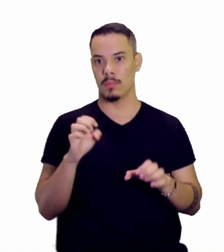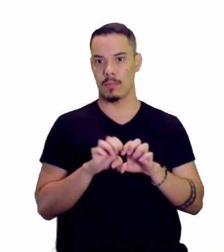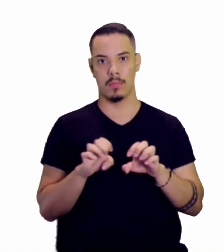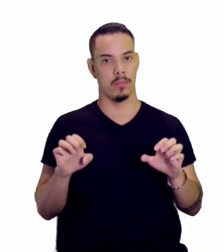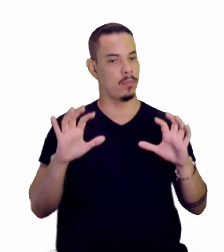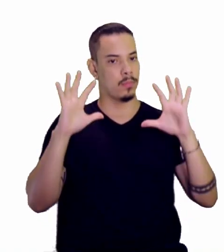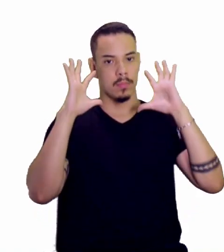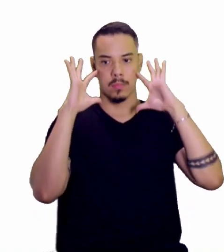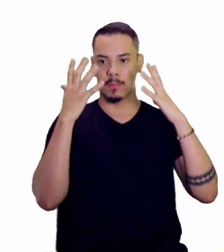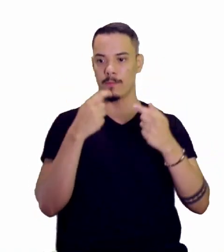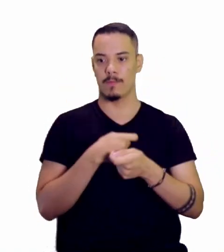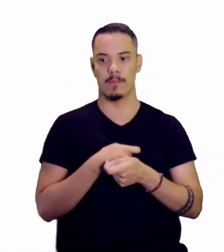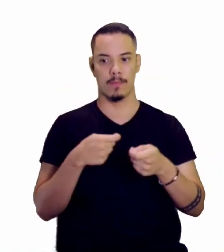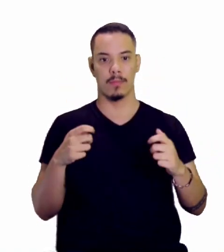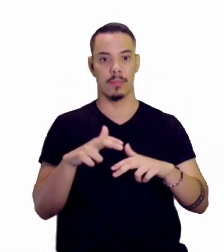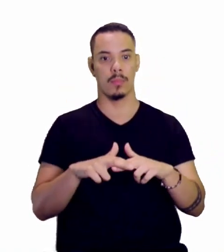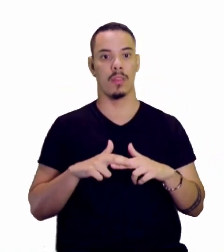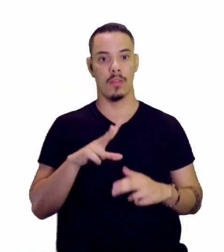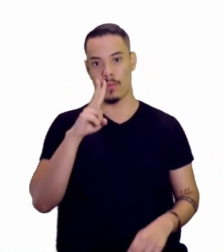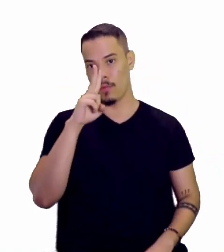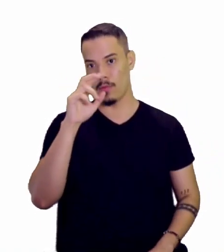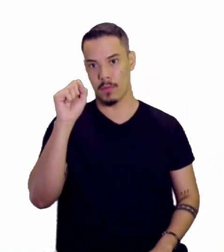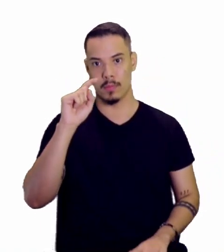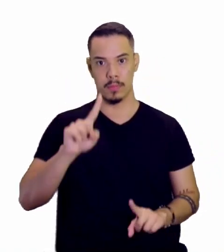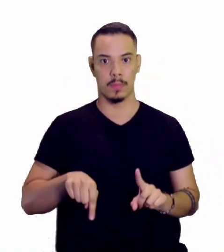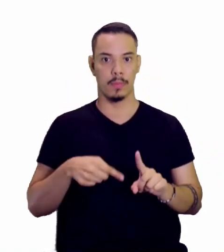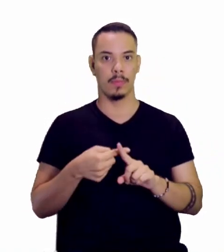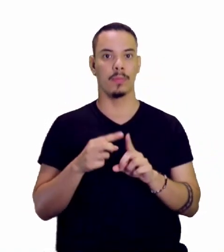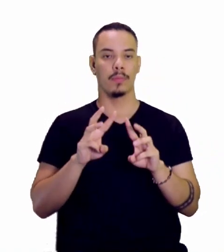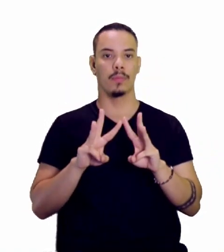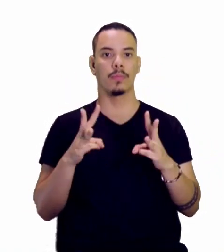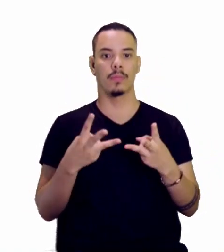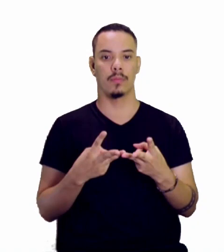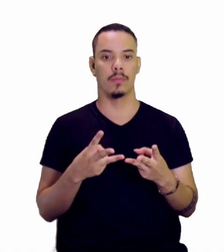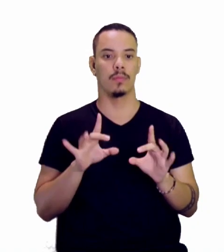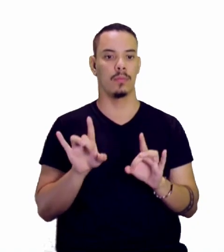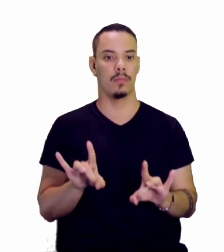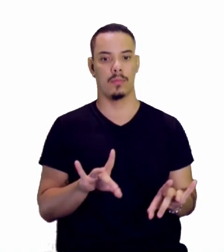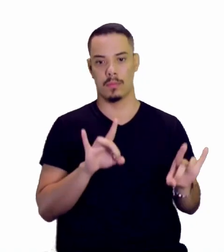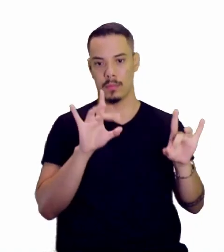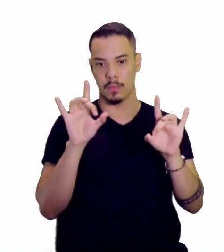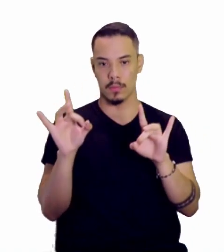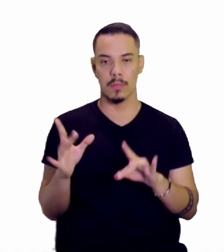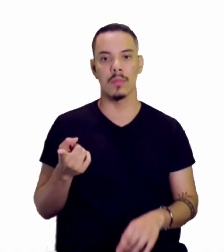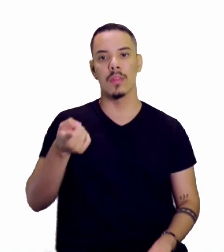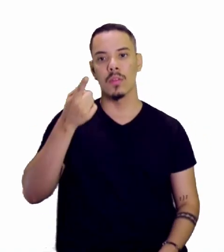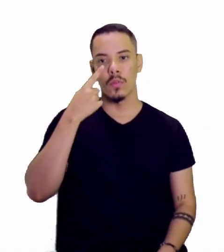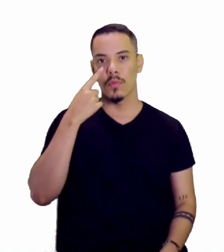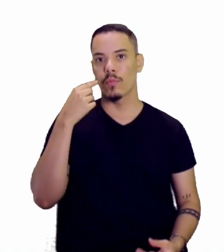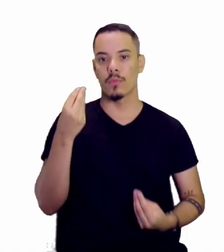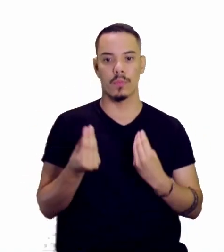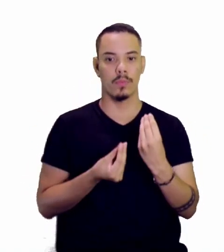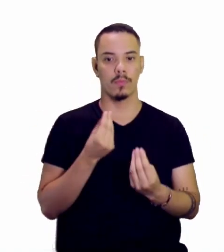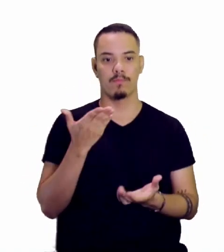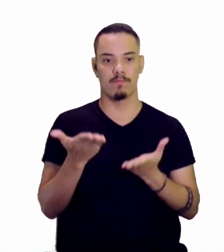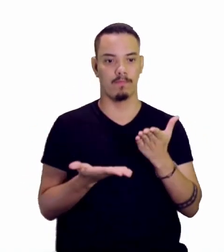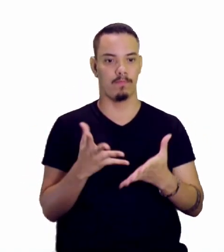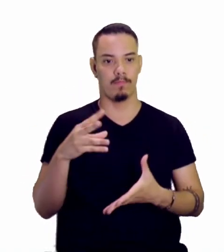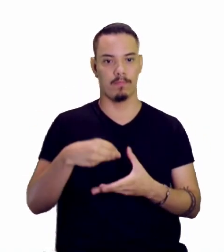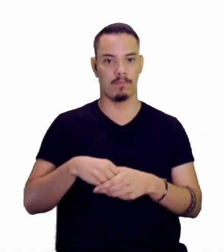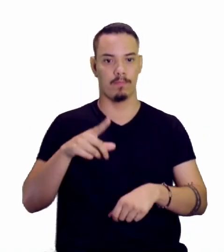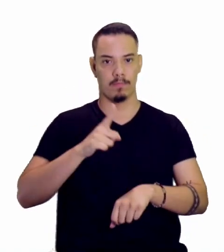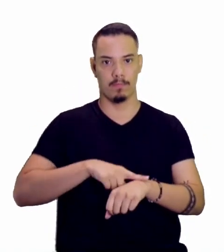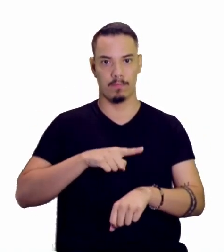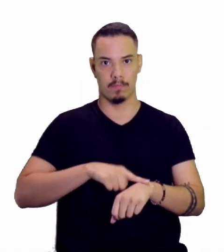um gráfico de força com massa, né? Então a gente vai pegar ali uma massa específica, né, Décio, e ver qual é a força que está sendo aplicada naquele momento,